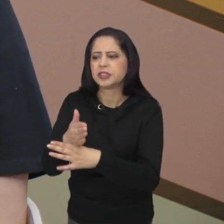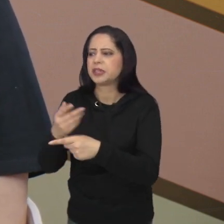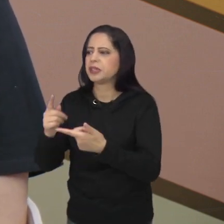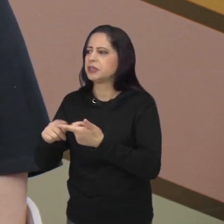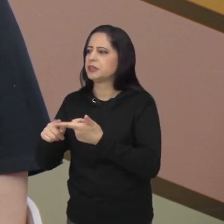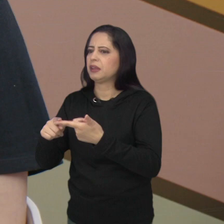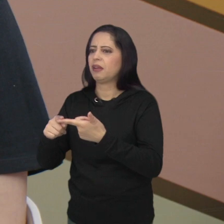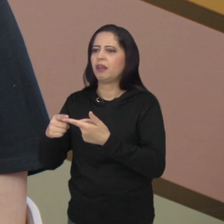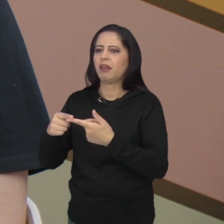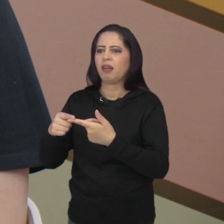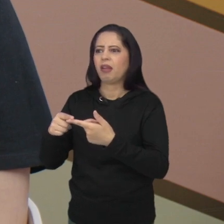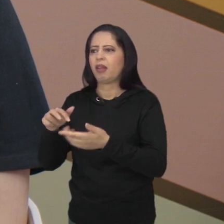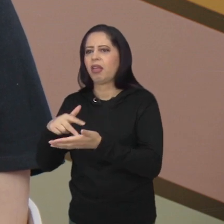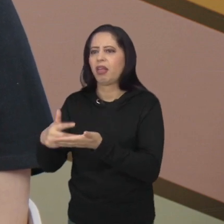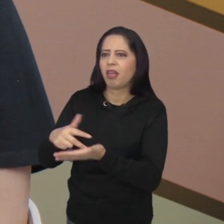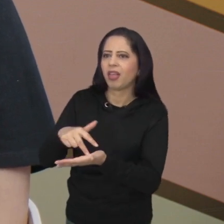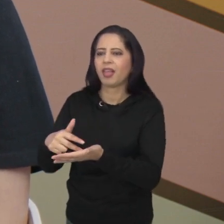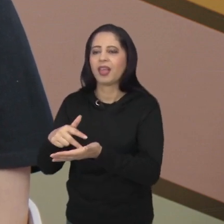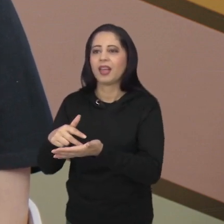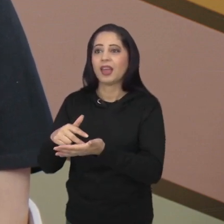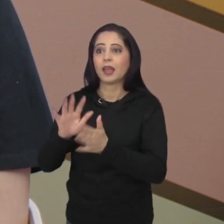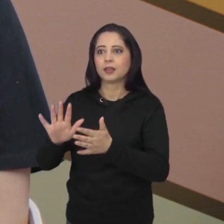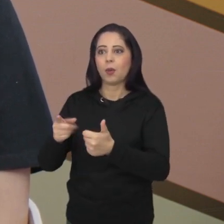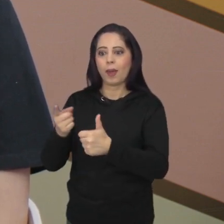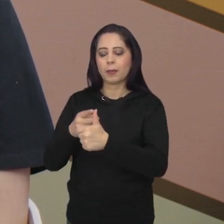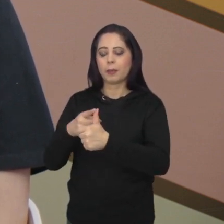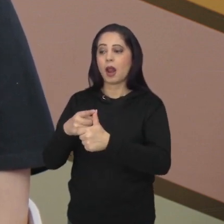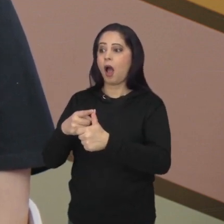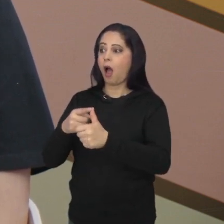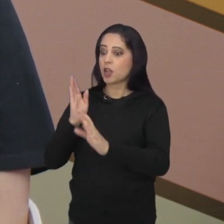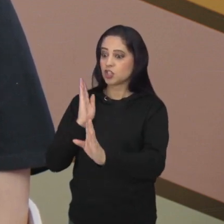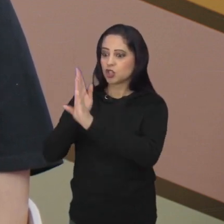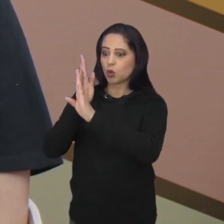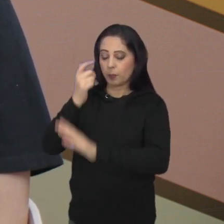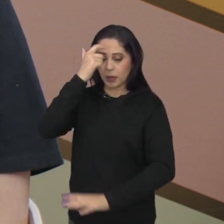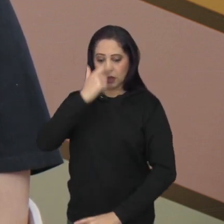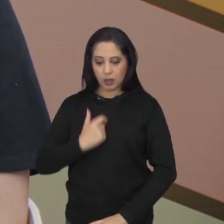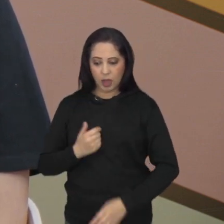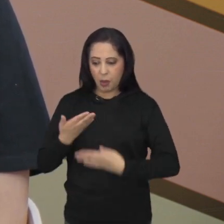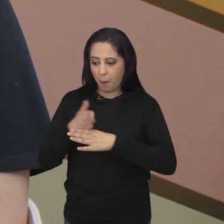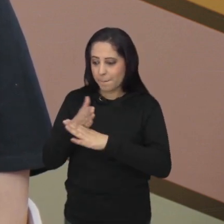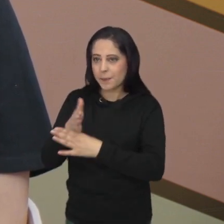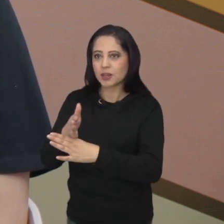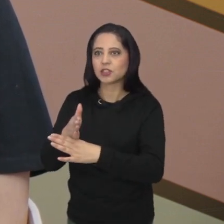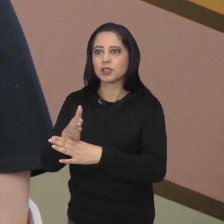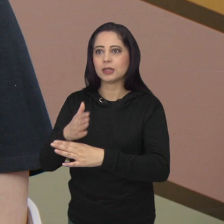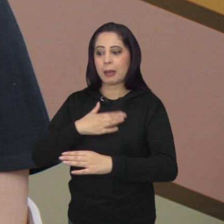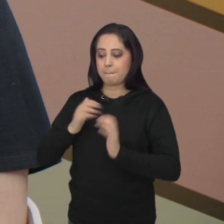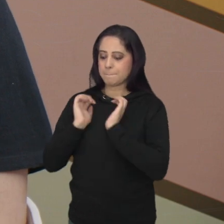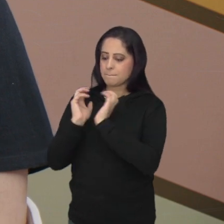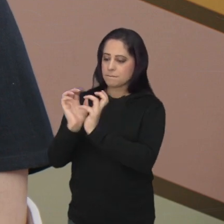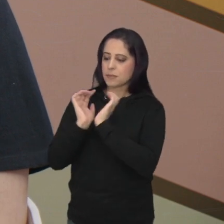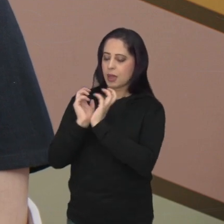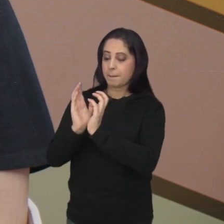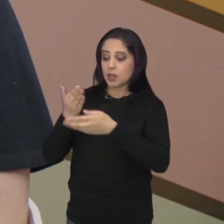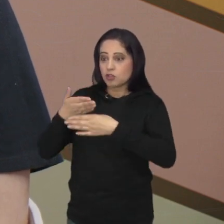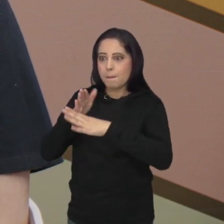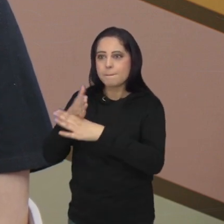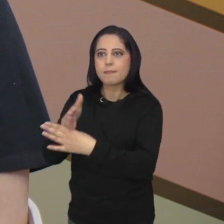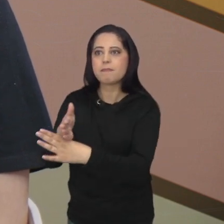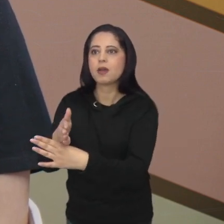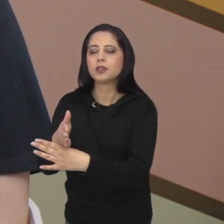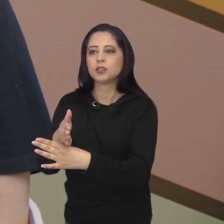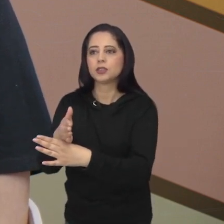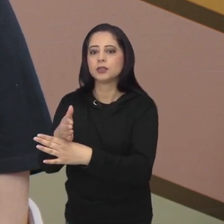consegue focar em nada. Então, a primeira coisa é você começa a ver, começa a enxergar os padrões da sua mente. E